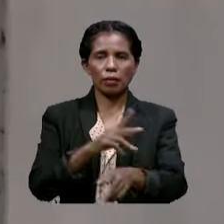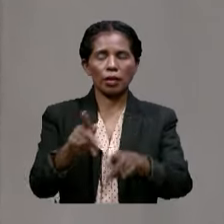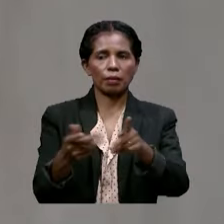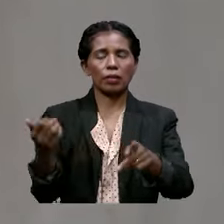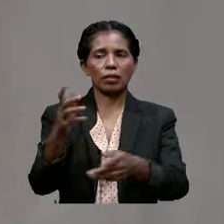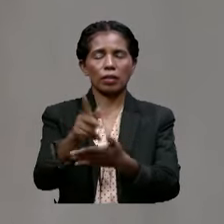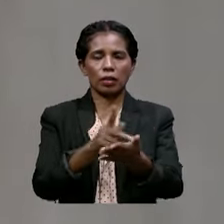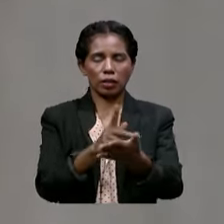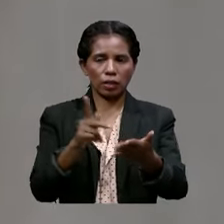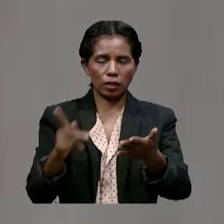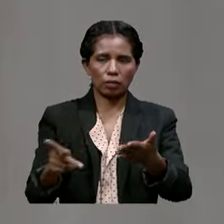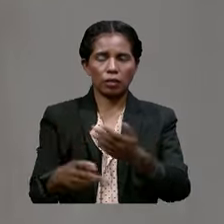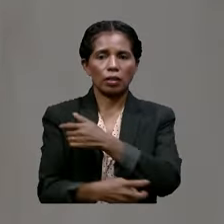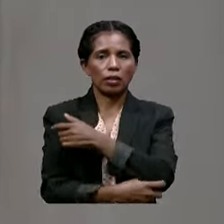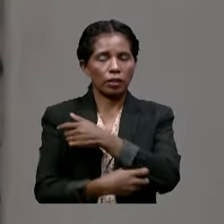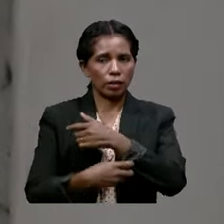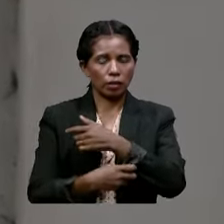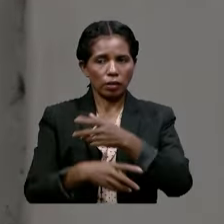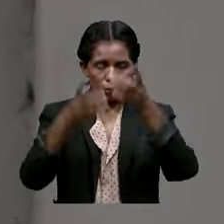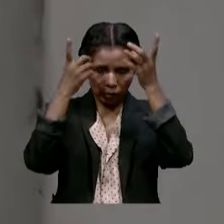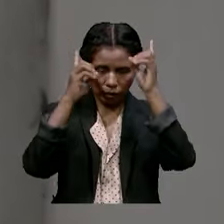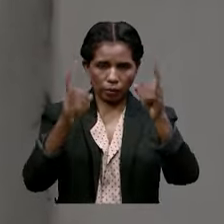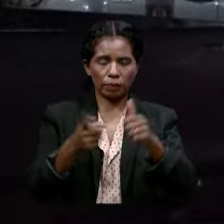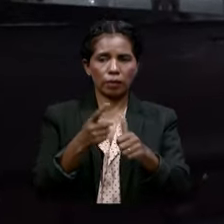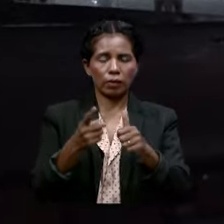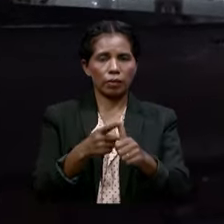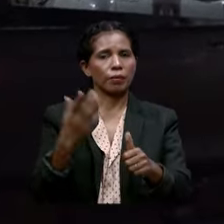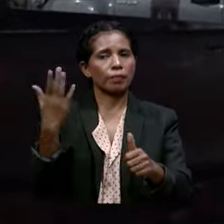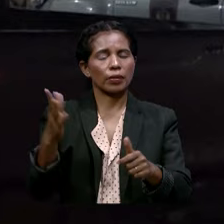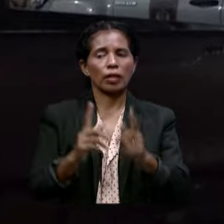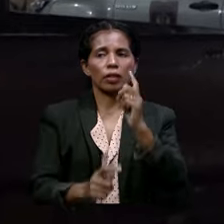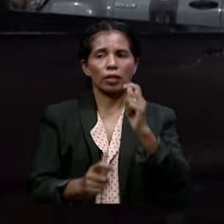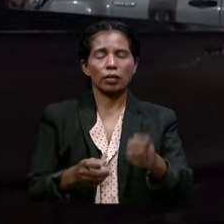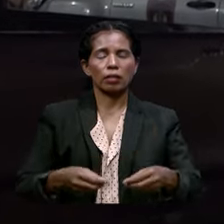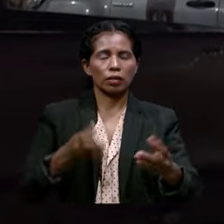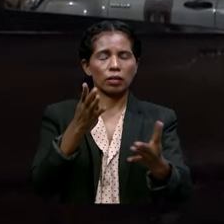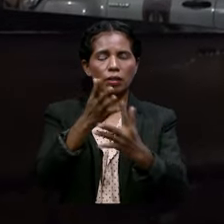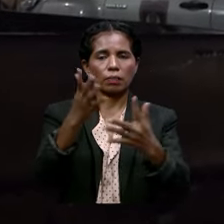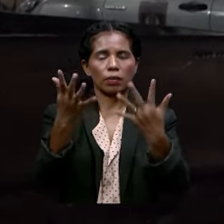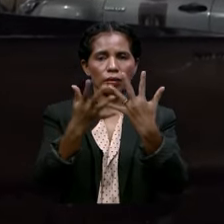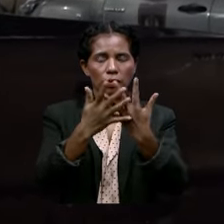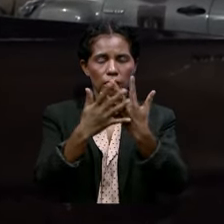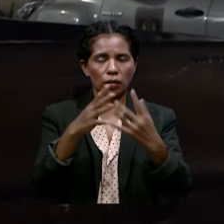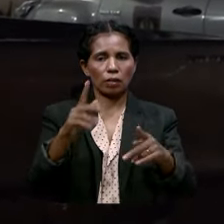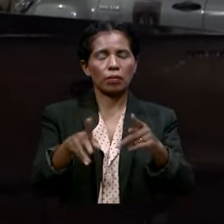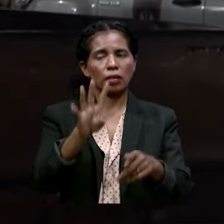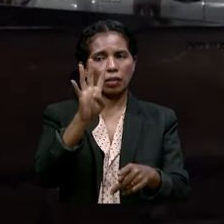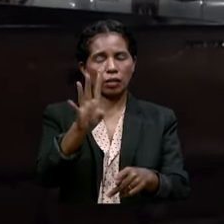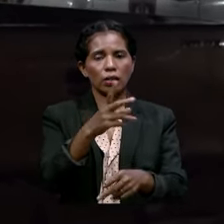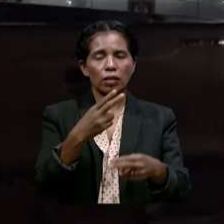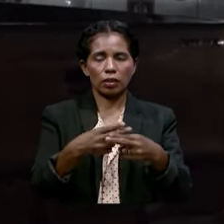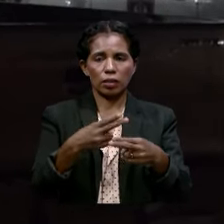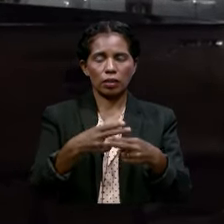crime furto agravado, neve e a decisão primeira instância, né? Tribunal aplica prisão preventiva para Arguido em Hat,